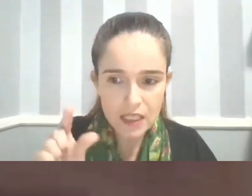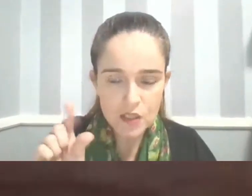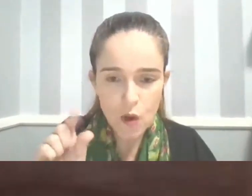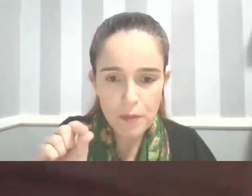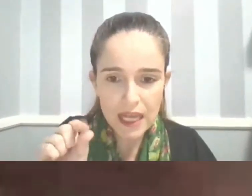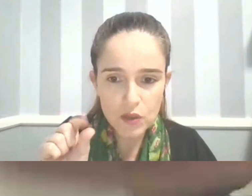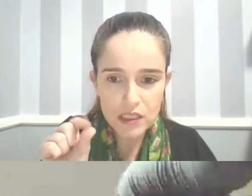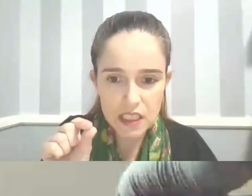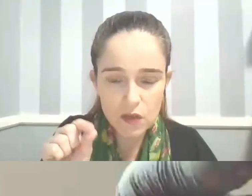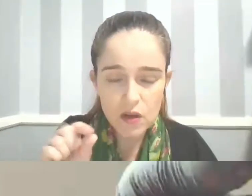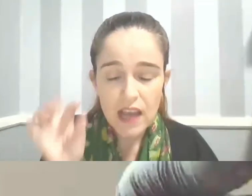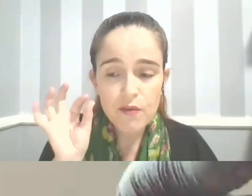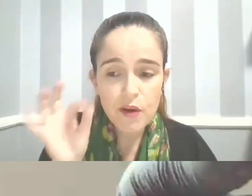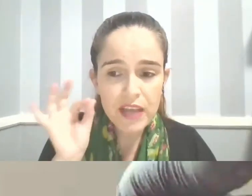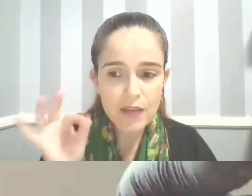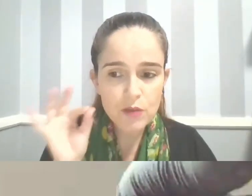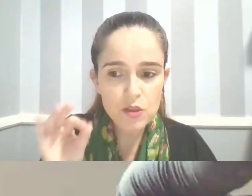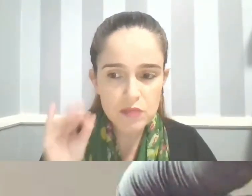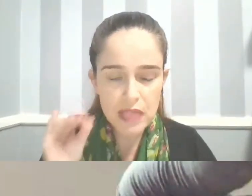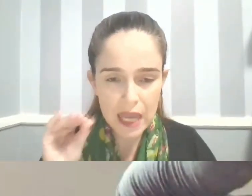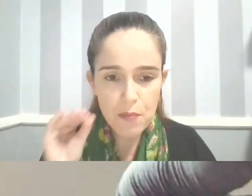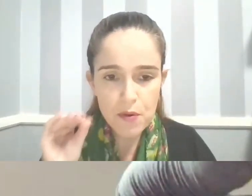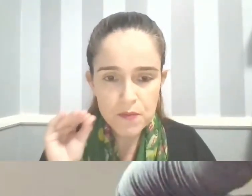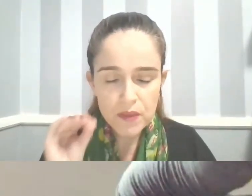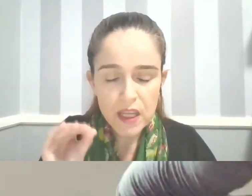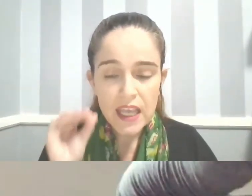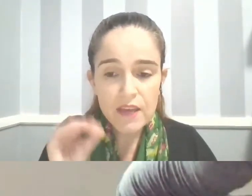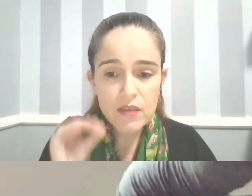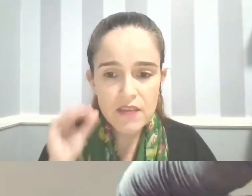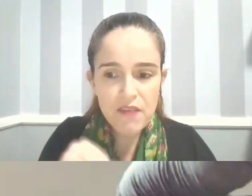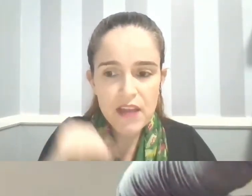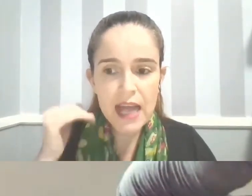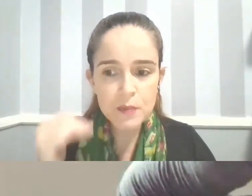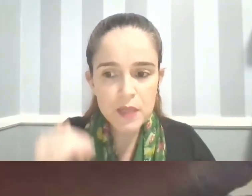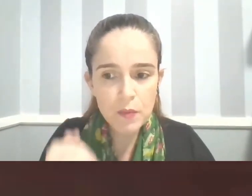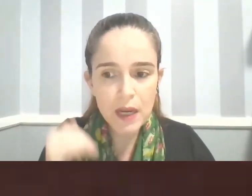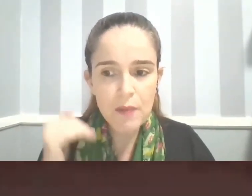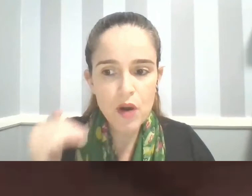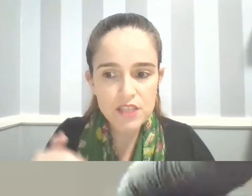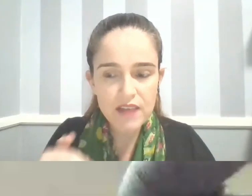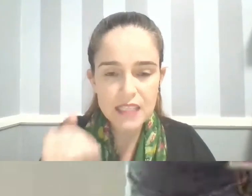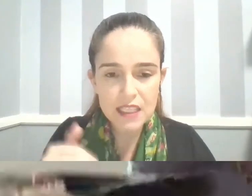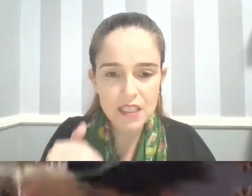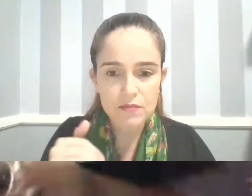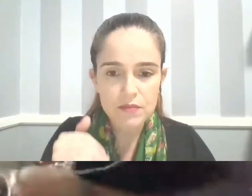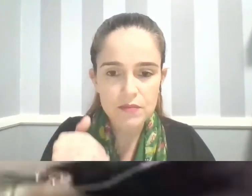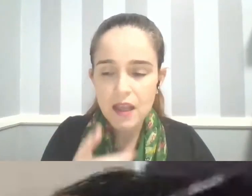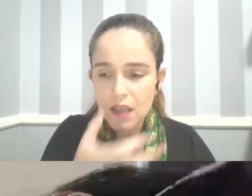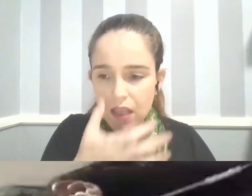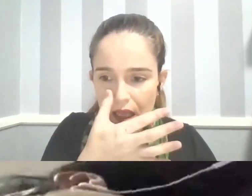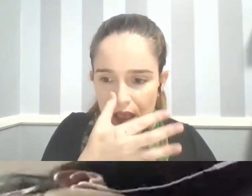o seu nariz igual um pregadorzinho, vou ficar durante um tempo e você vai ficar respirando pela boca